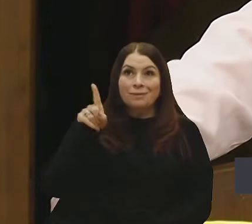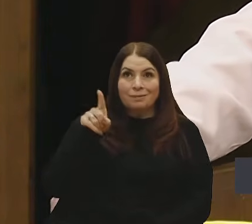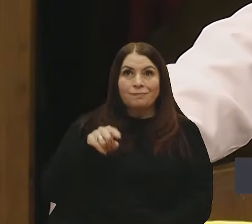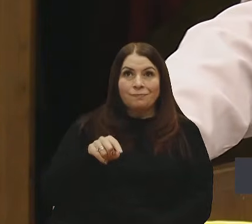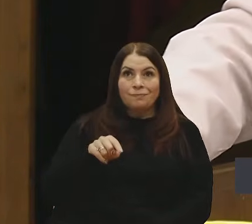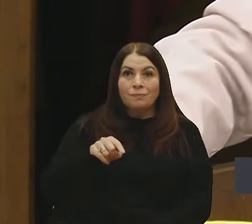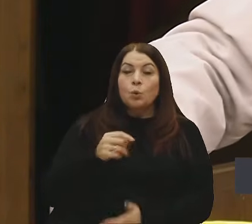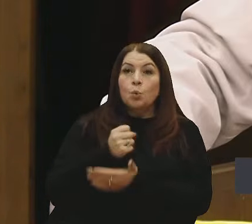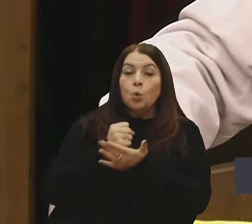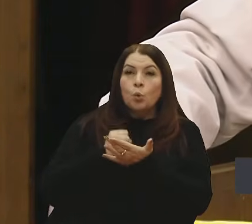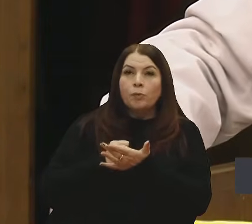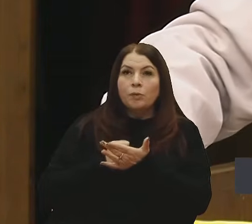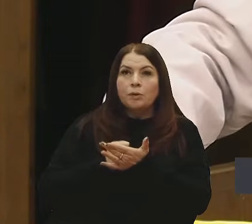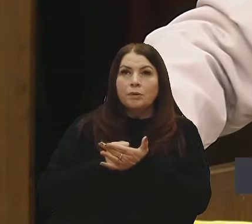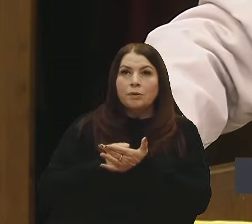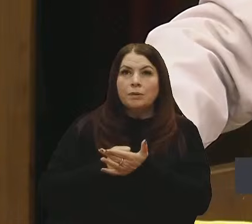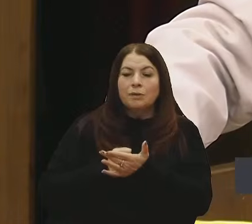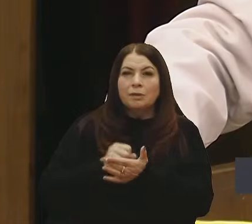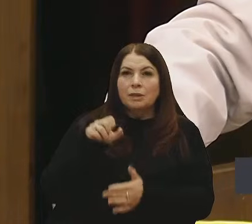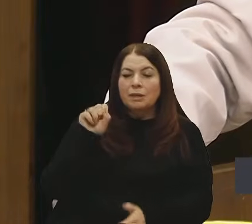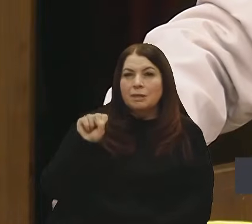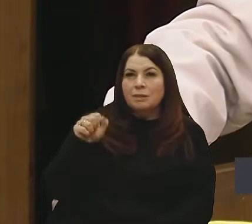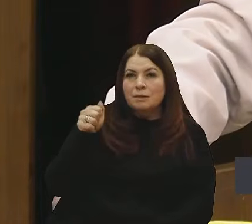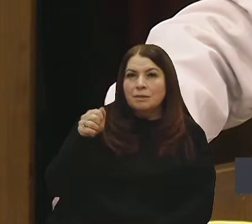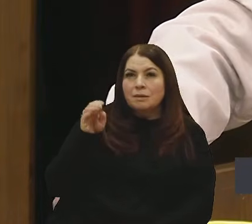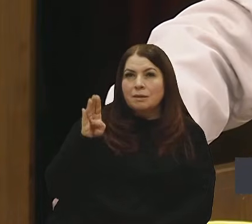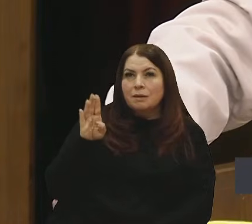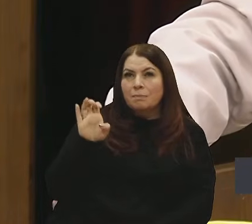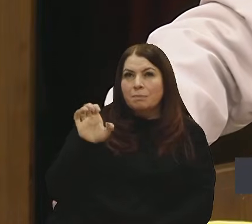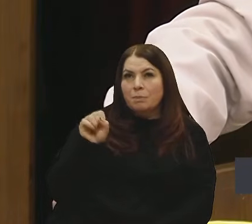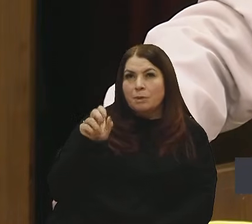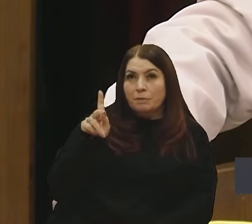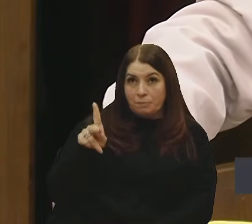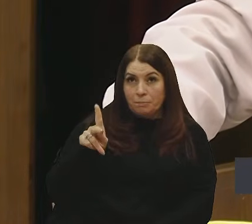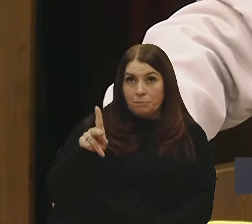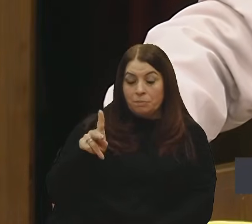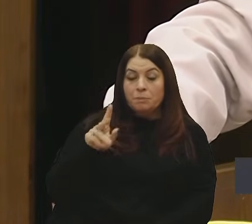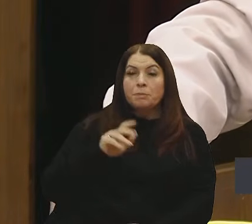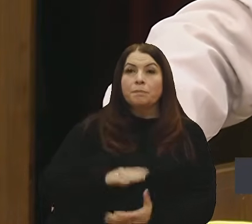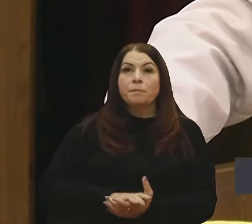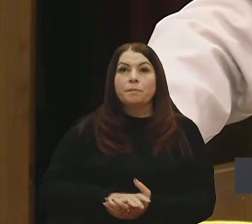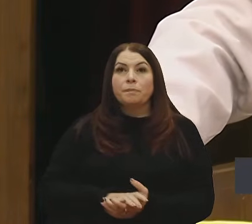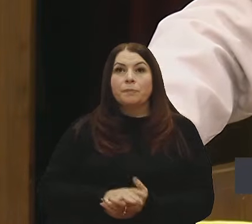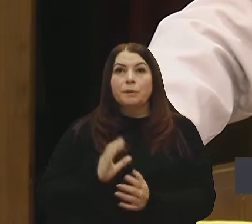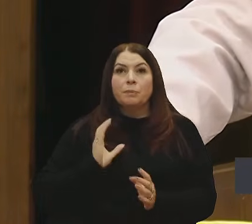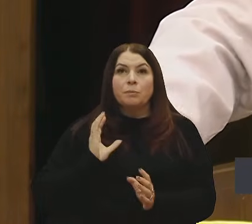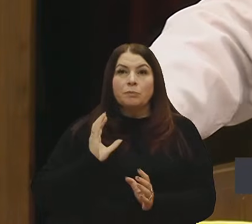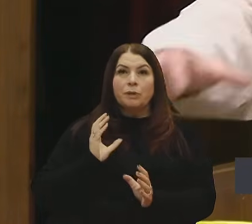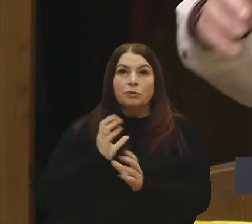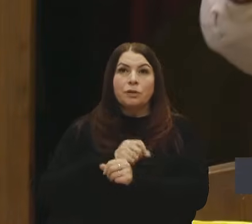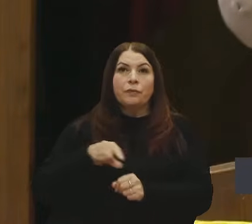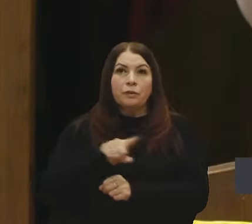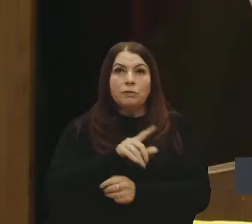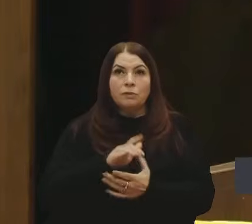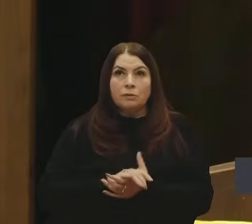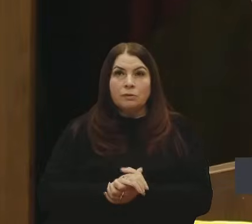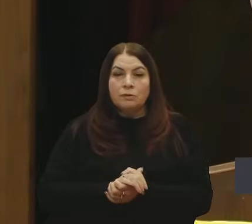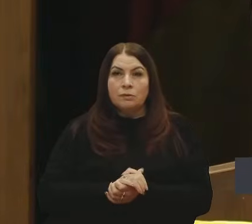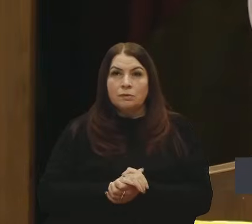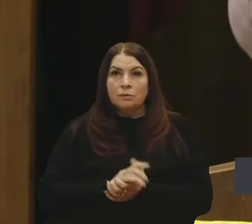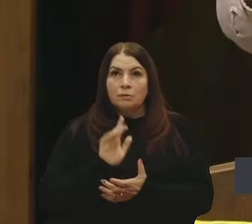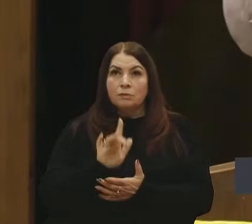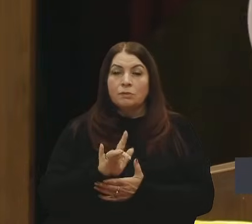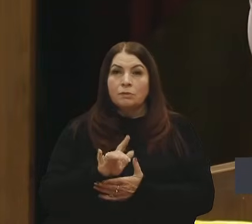O contrato da Sabesp, eu estava vendo, só para concluir, sobre